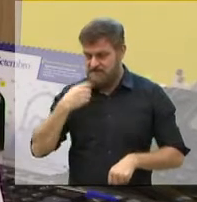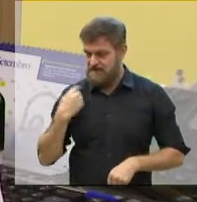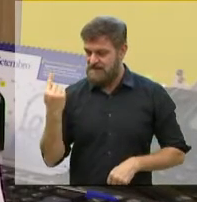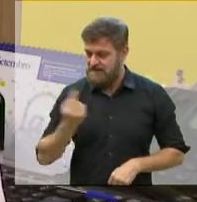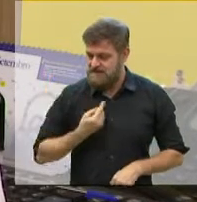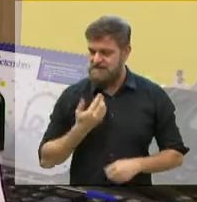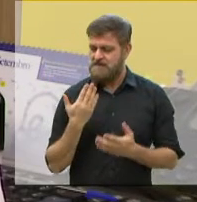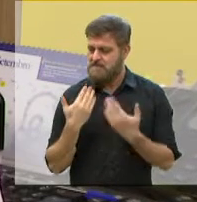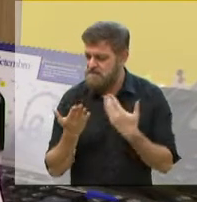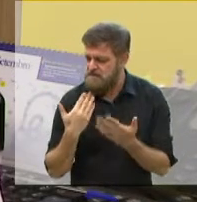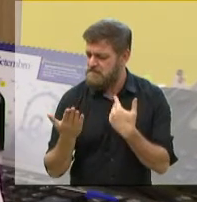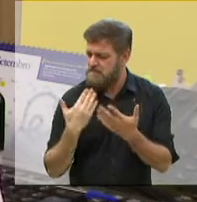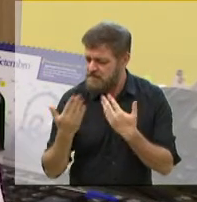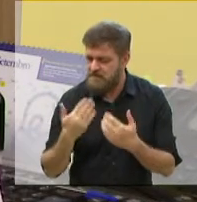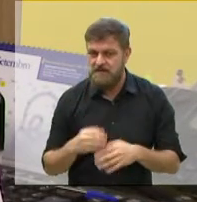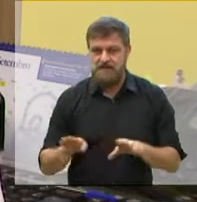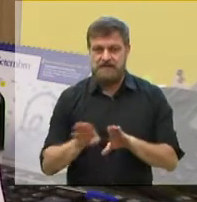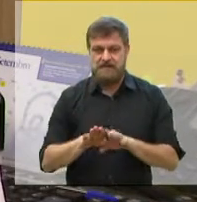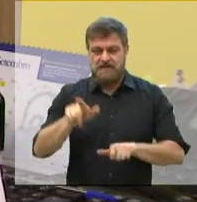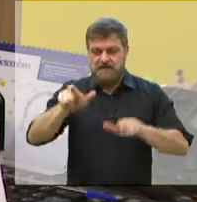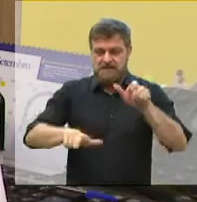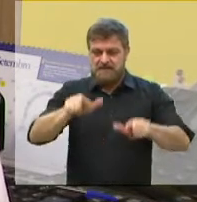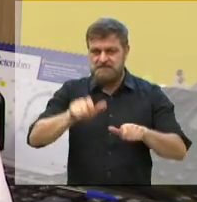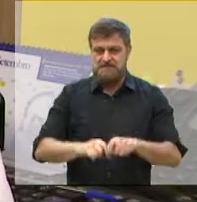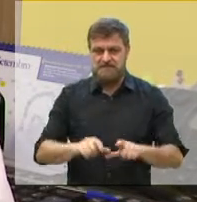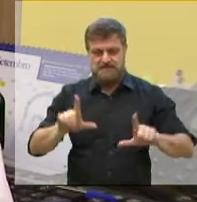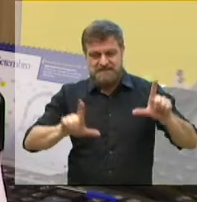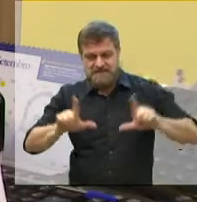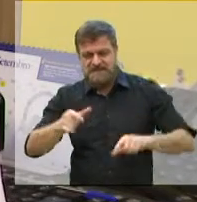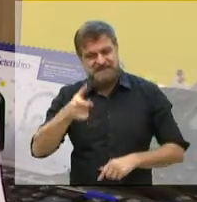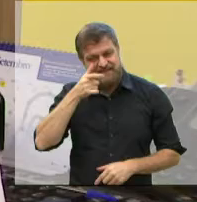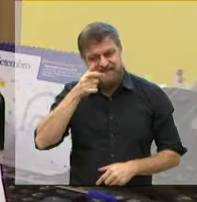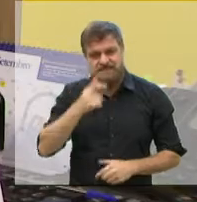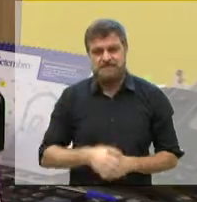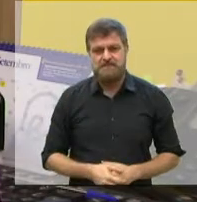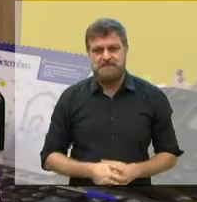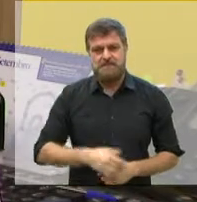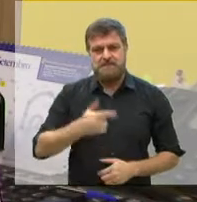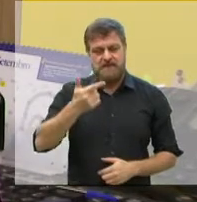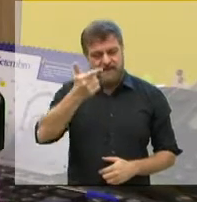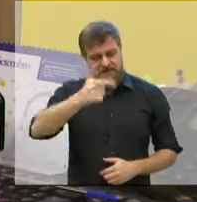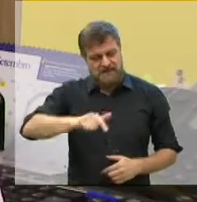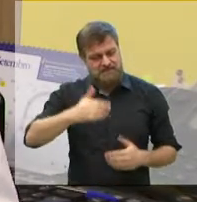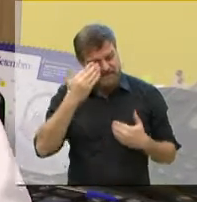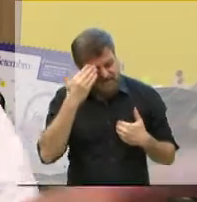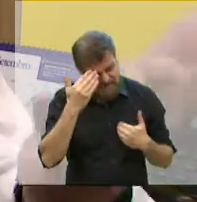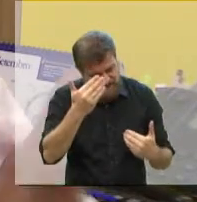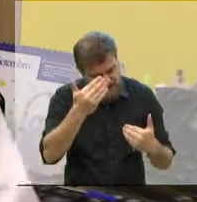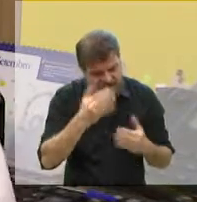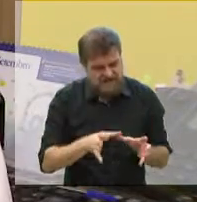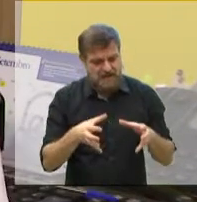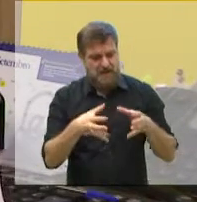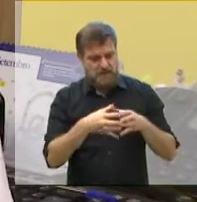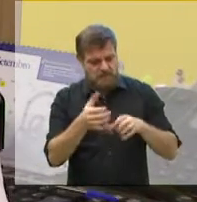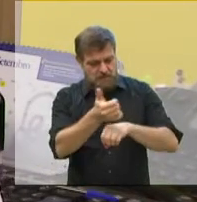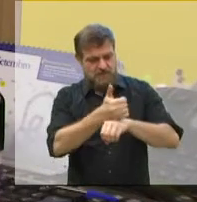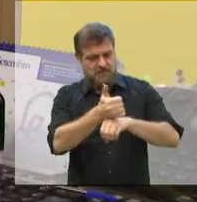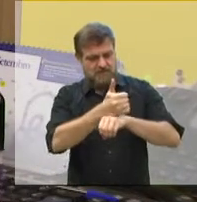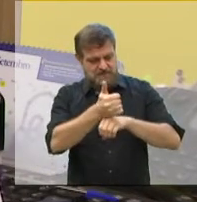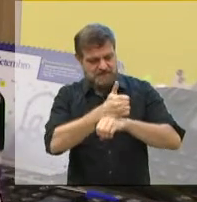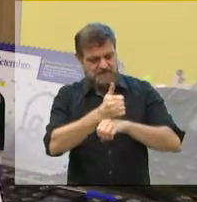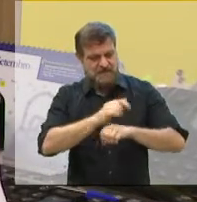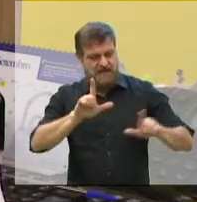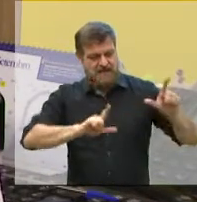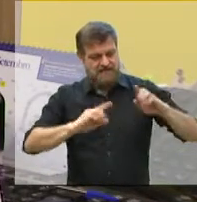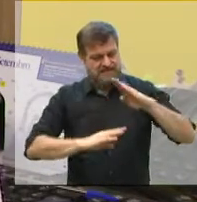gente aqui para bater aquele papo também com o pessoal aqui de casa. Olha, eu que agradeço mais uma vez a você, a toda a sua equipe que está